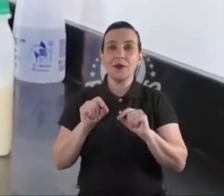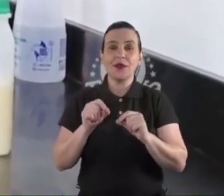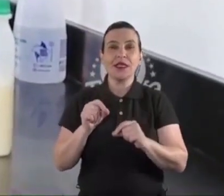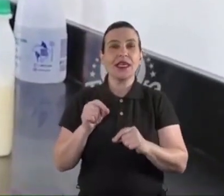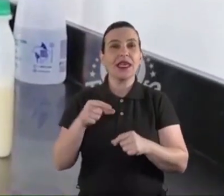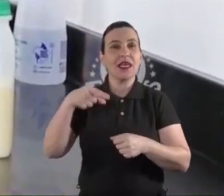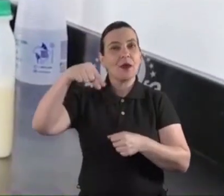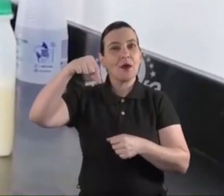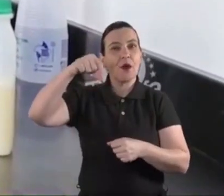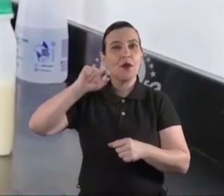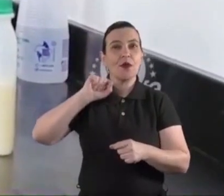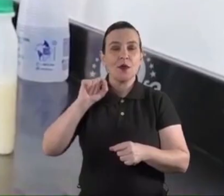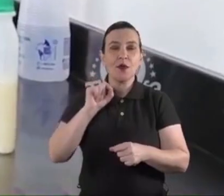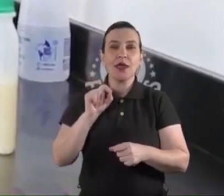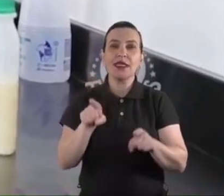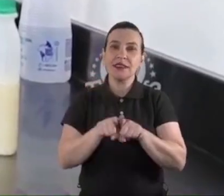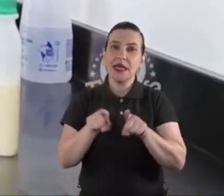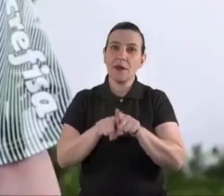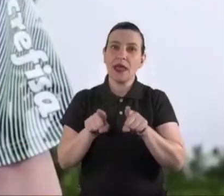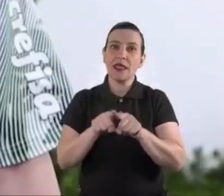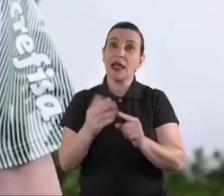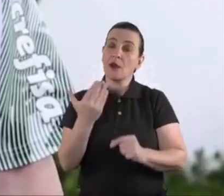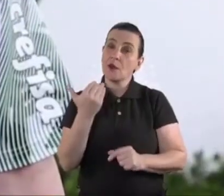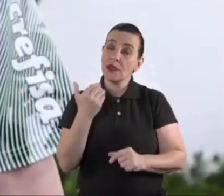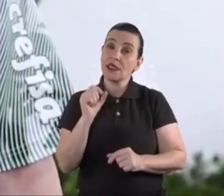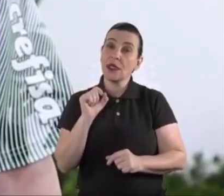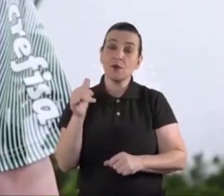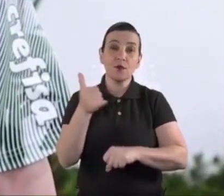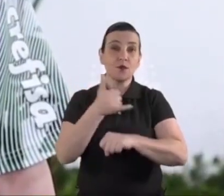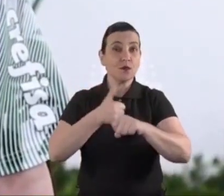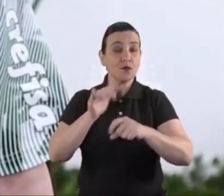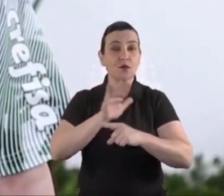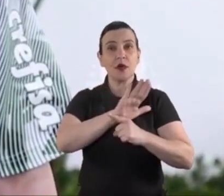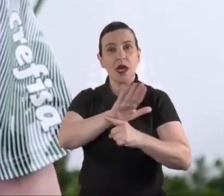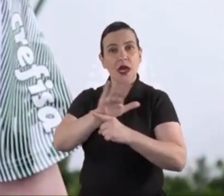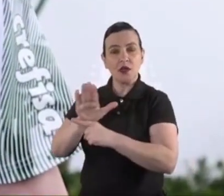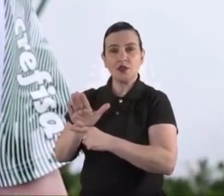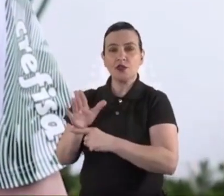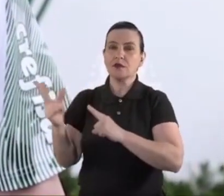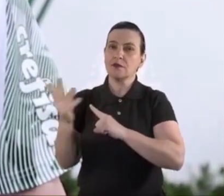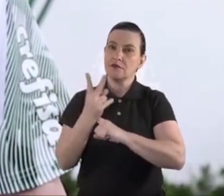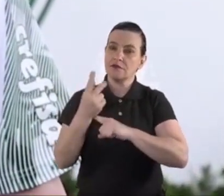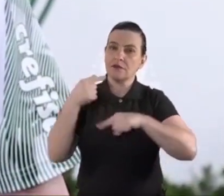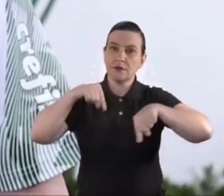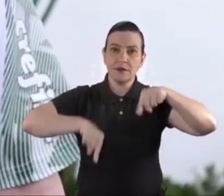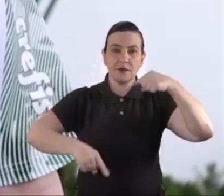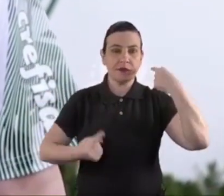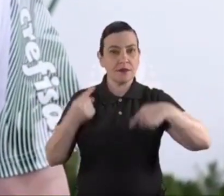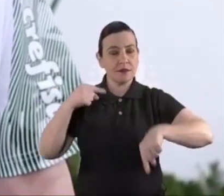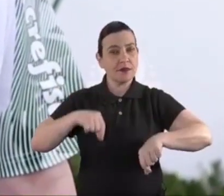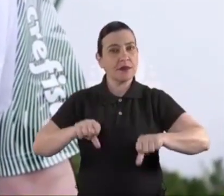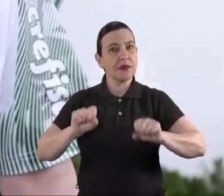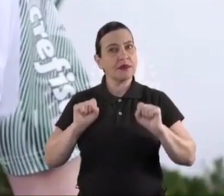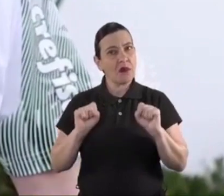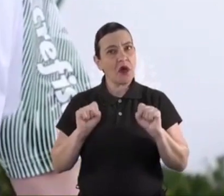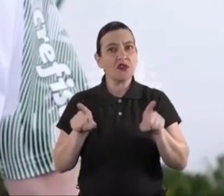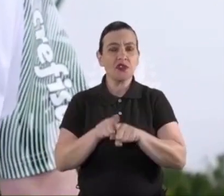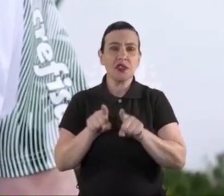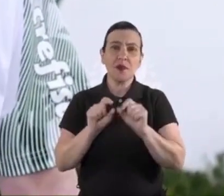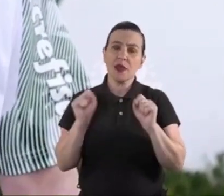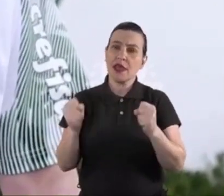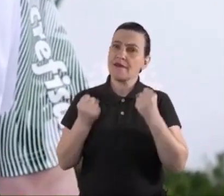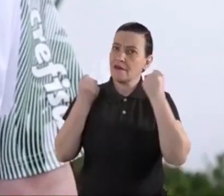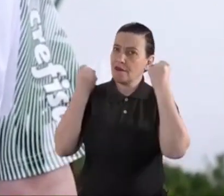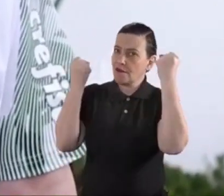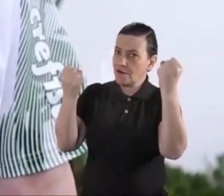na suplementação dos atletas. Então um óleo que melhora o sistema imune, um outro óleo que possa melhorar ali a